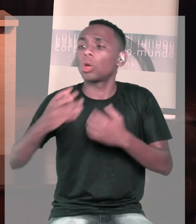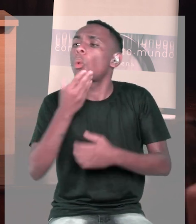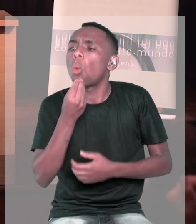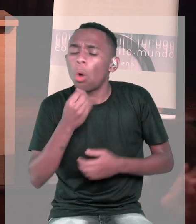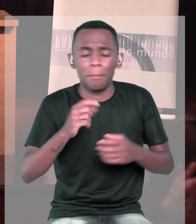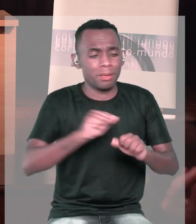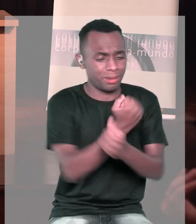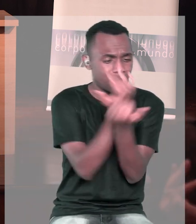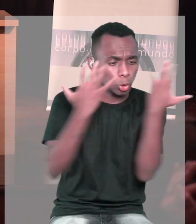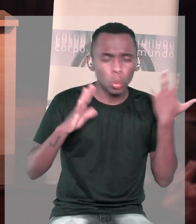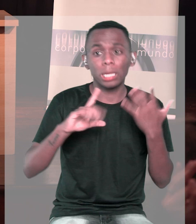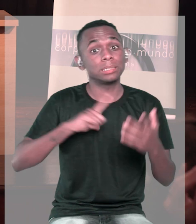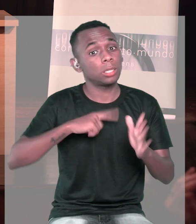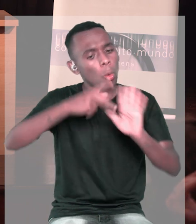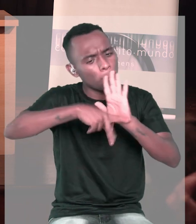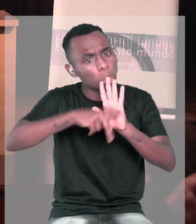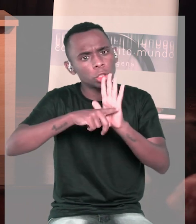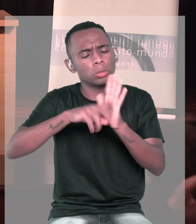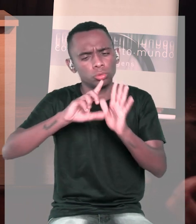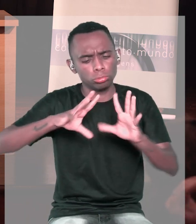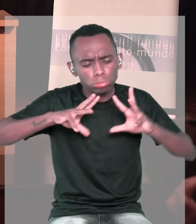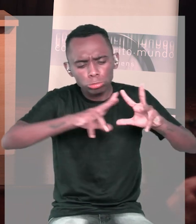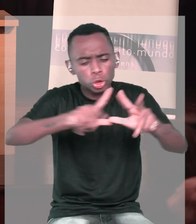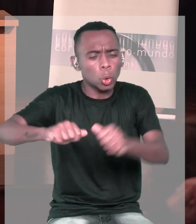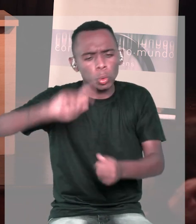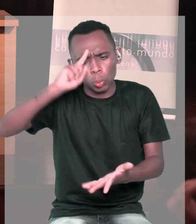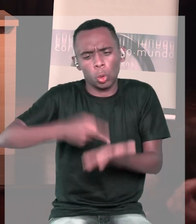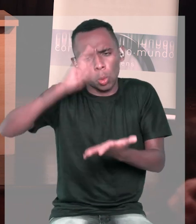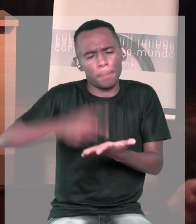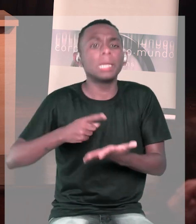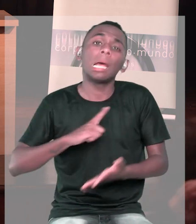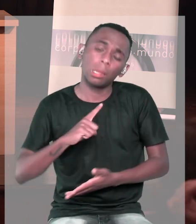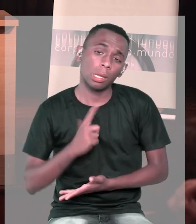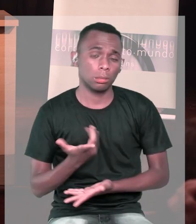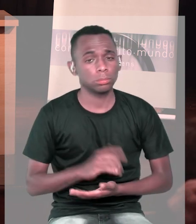um projeto de dominação total. C'est-à-dire que le monde devient